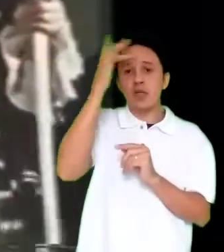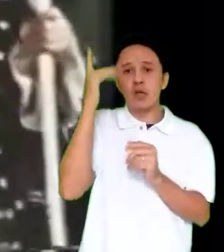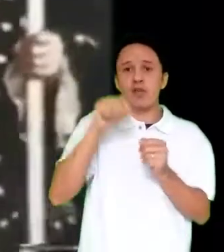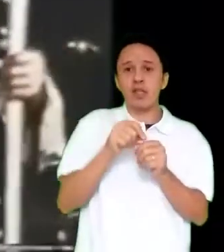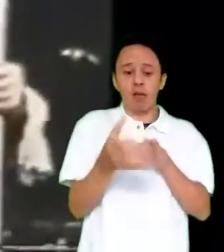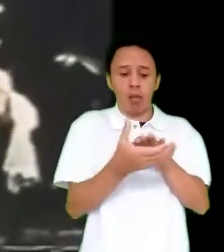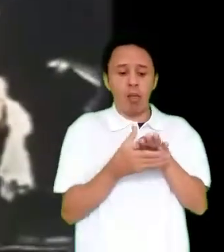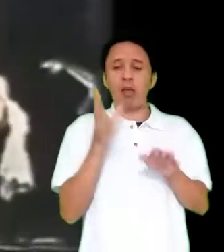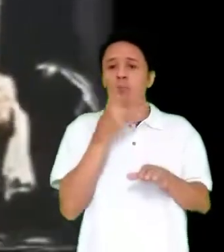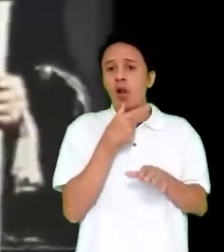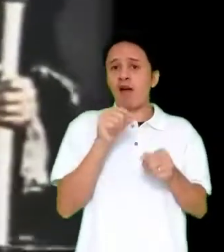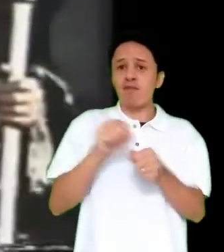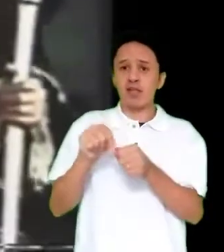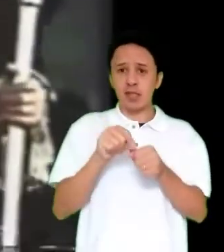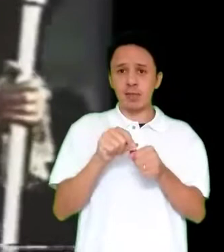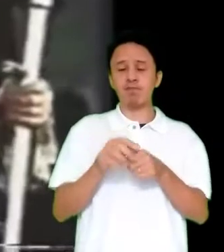por vez.